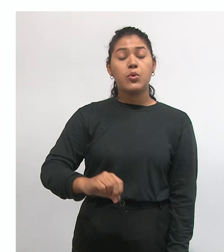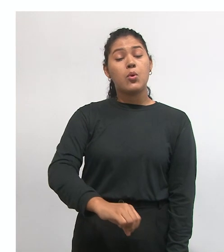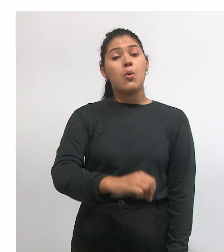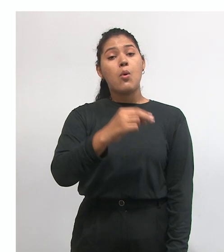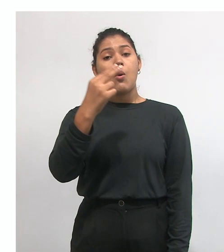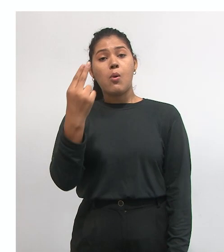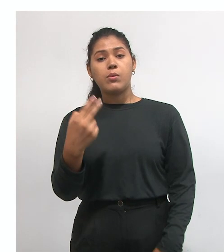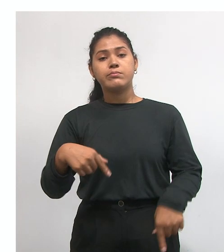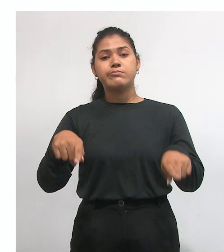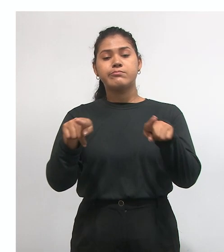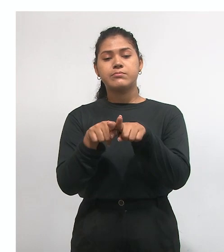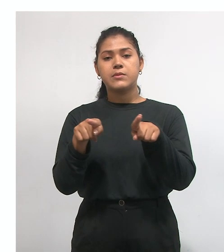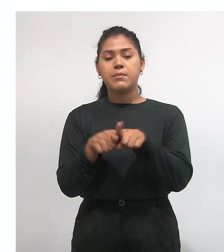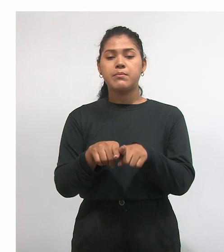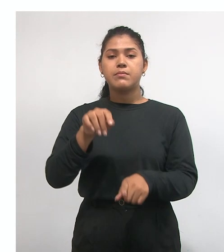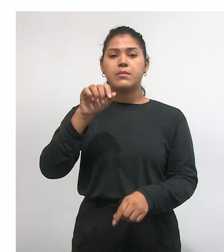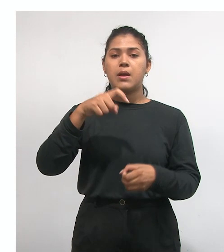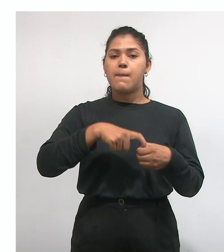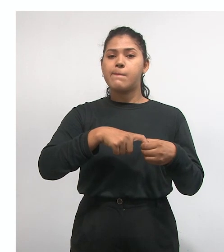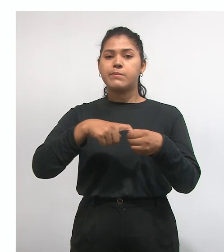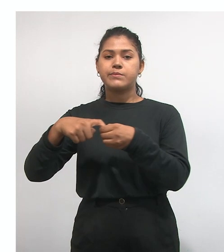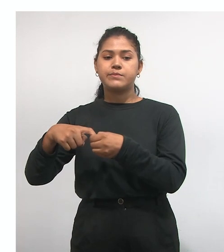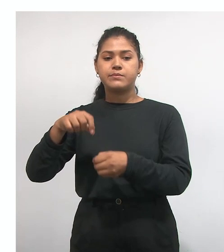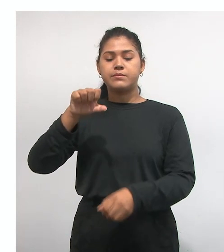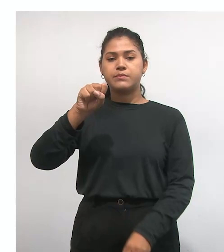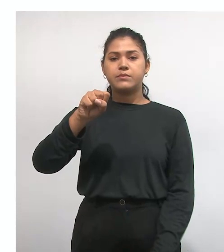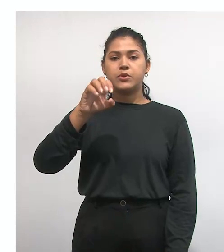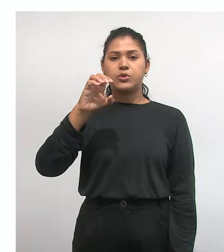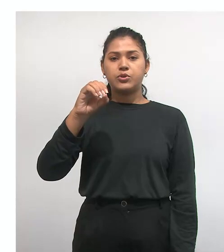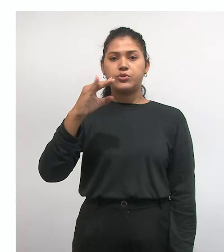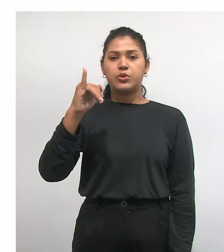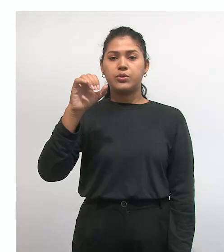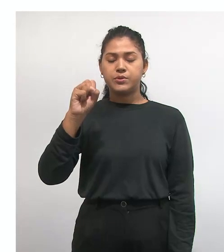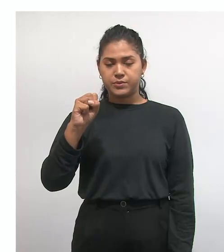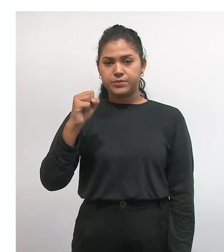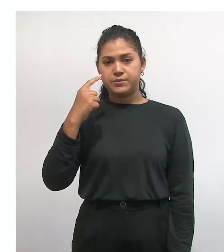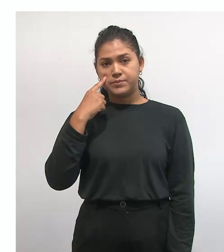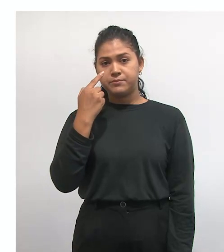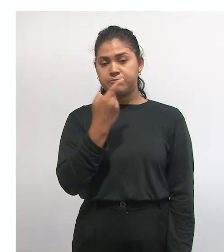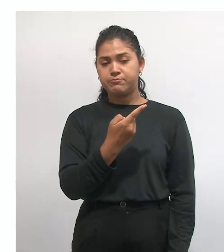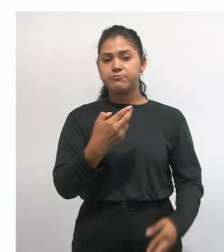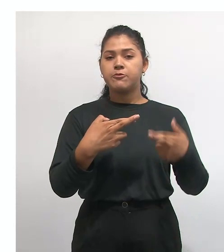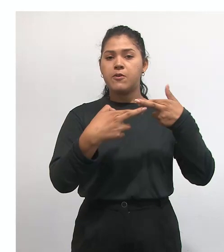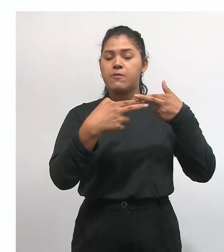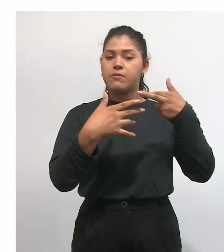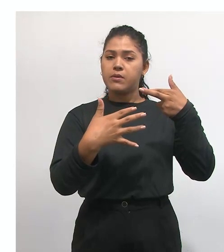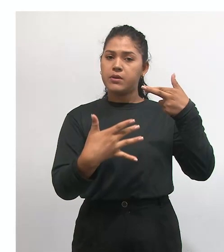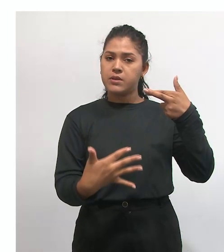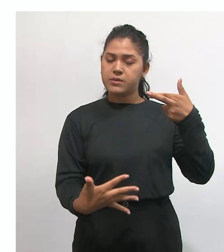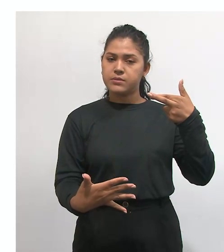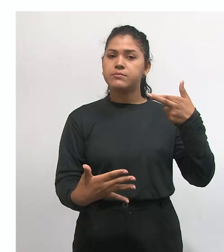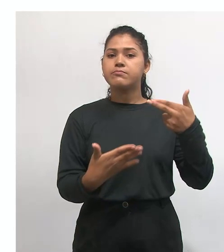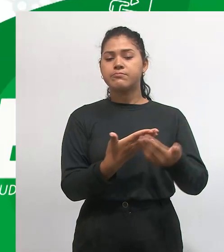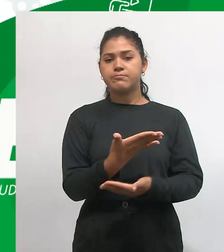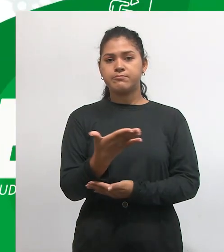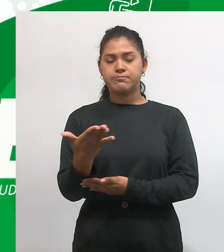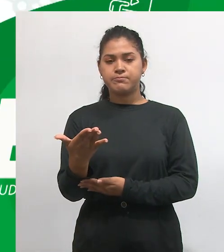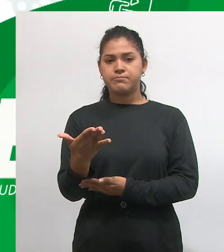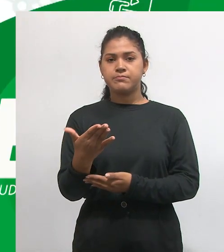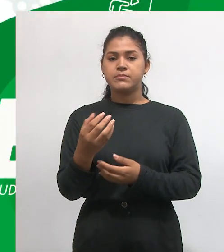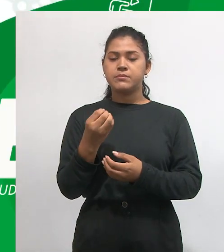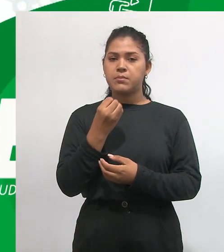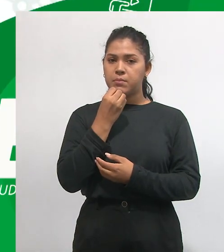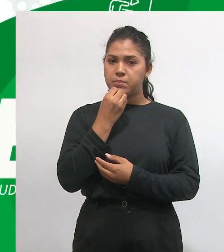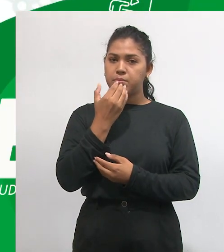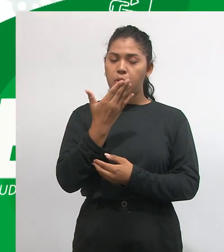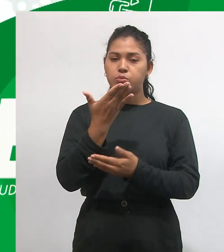uma sociedade de pessoas, os sócios também podem estar respondendo, tá? Aqui eu trago as referências bibliográficas para